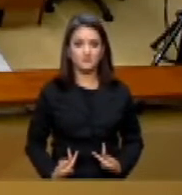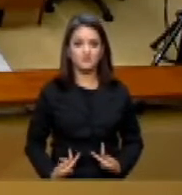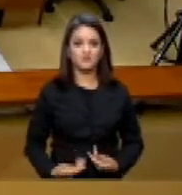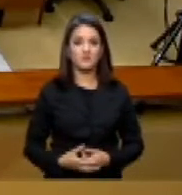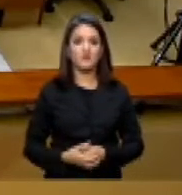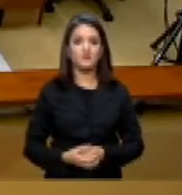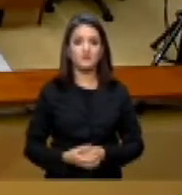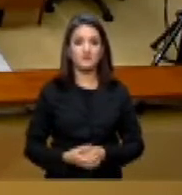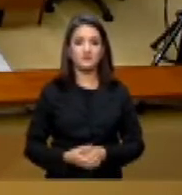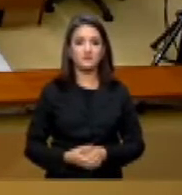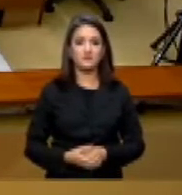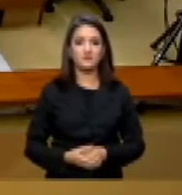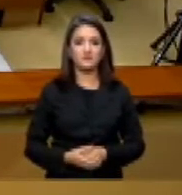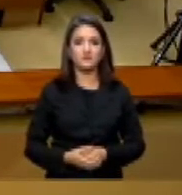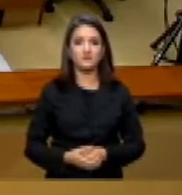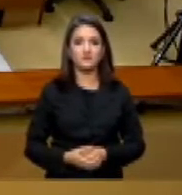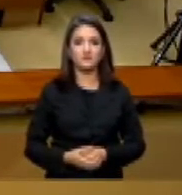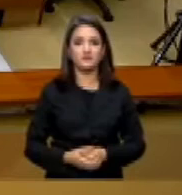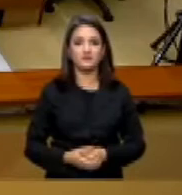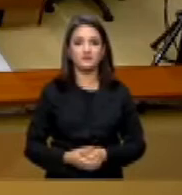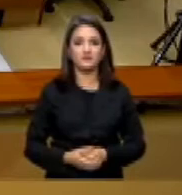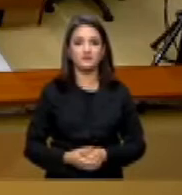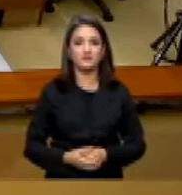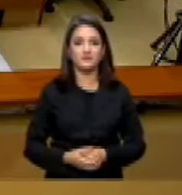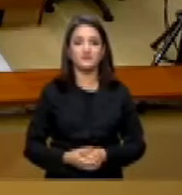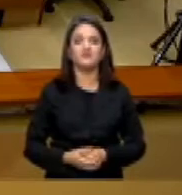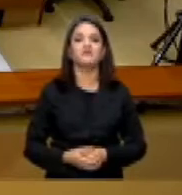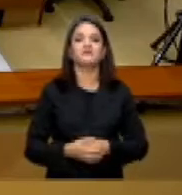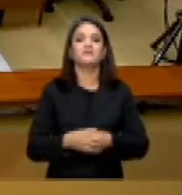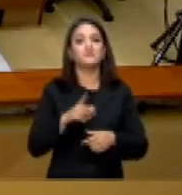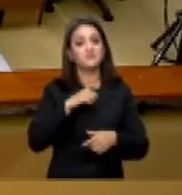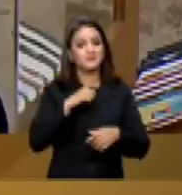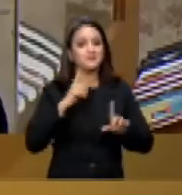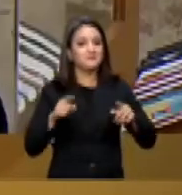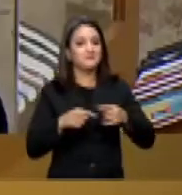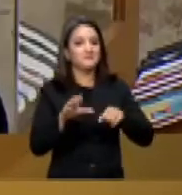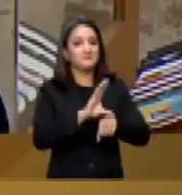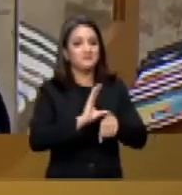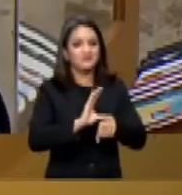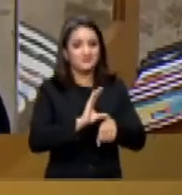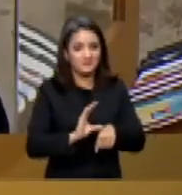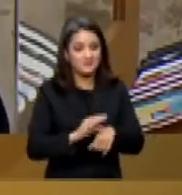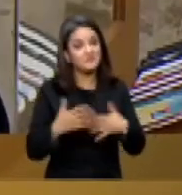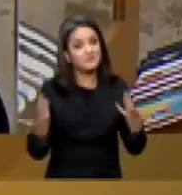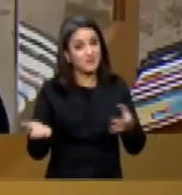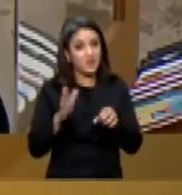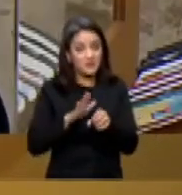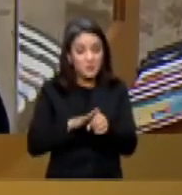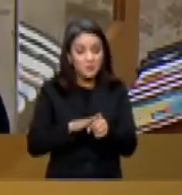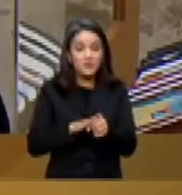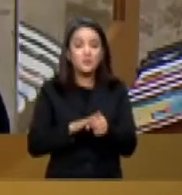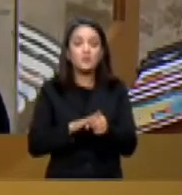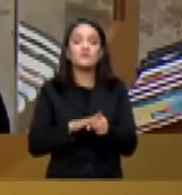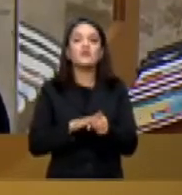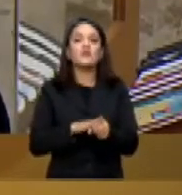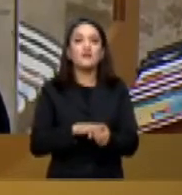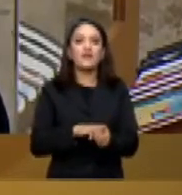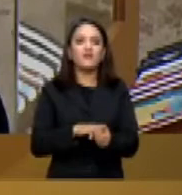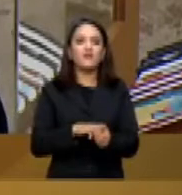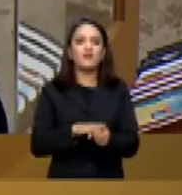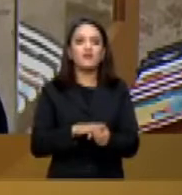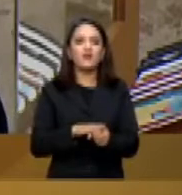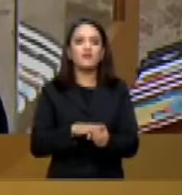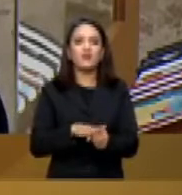da nossa nação, do nosso estatuto constitucional. Saneamento básico, adequado,